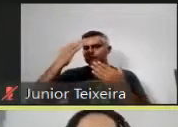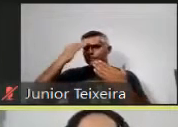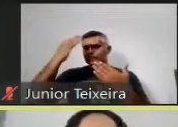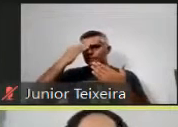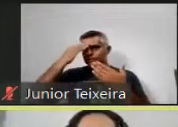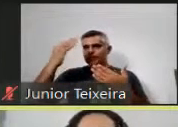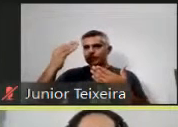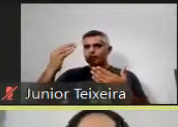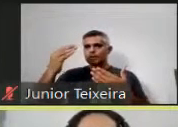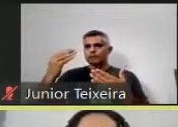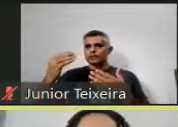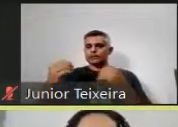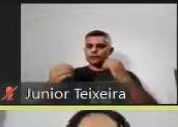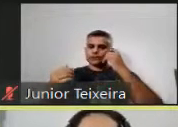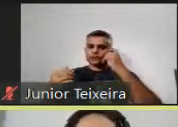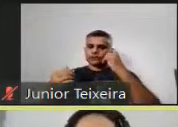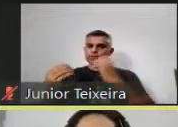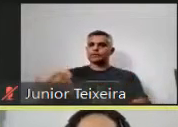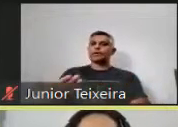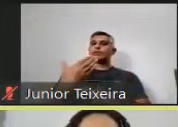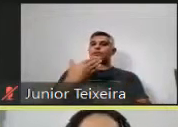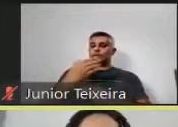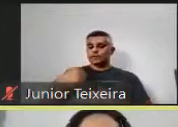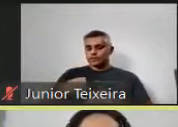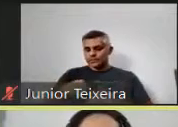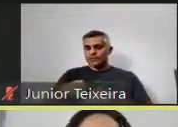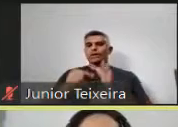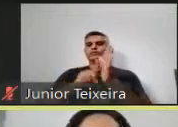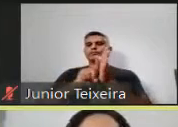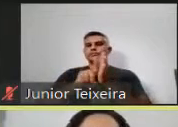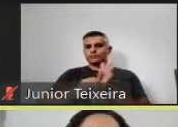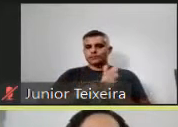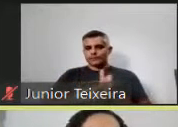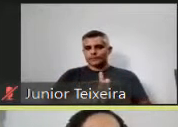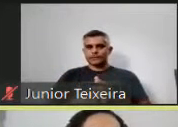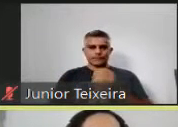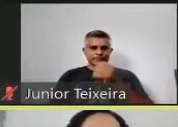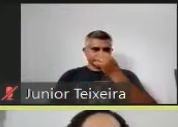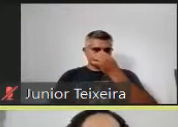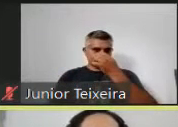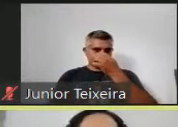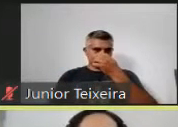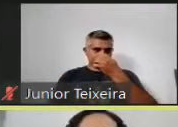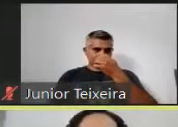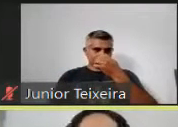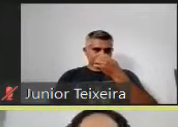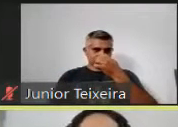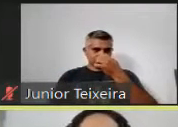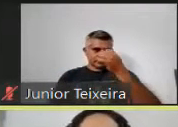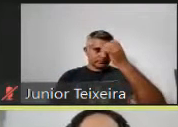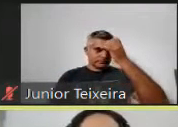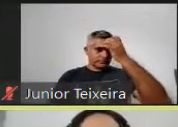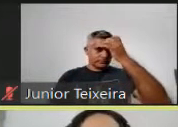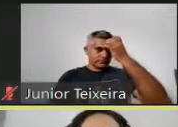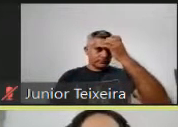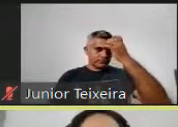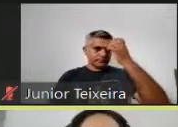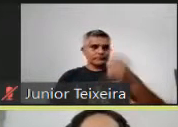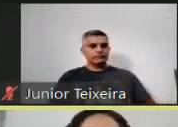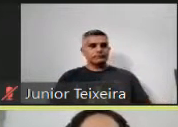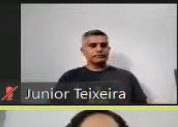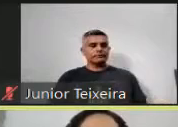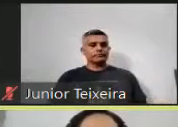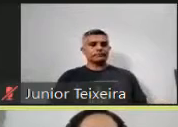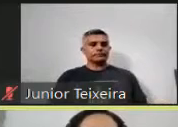nessa pesquisa relacionada a essa agência de fomento. Bom, para introduzir esse